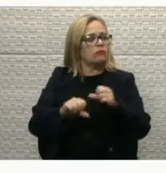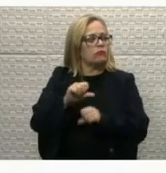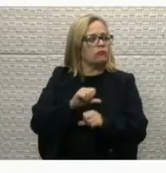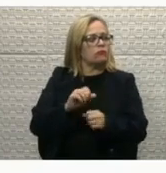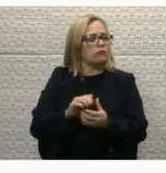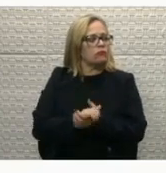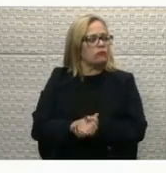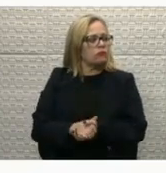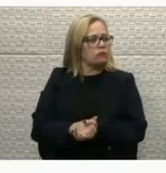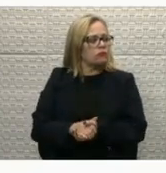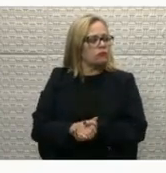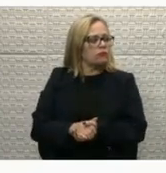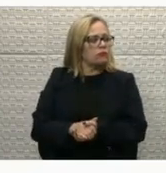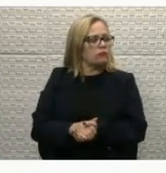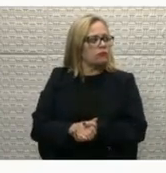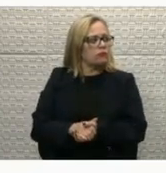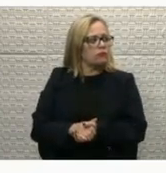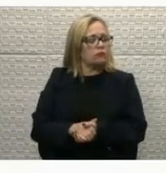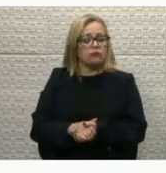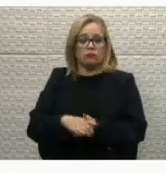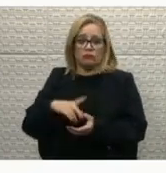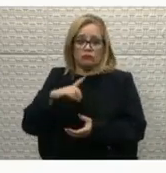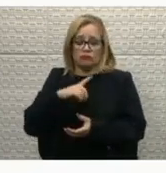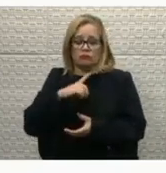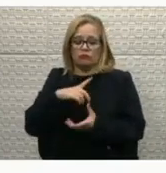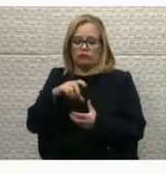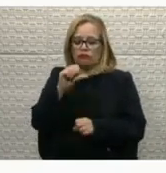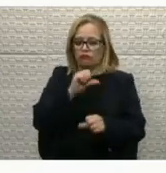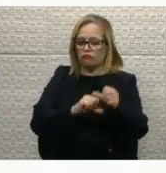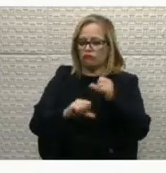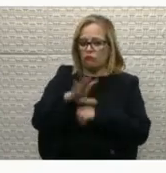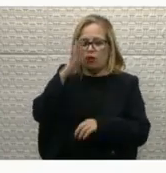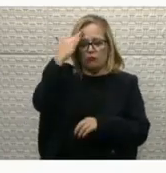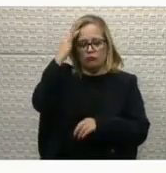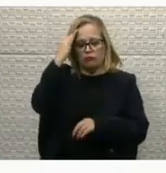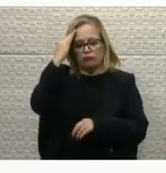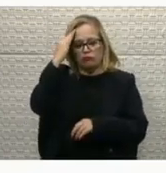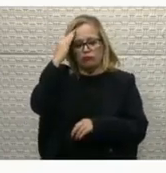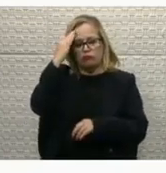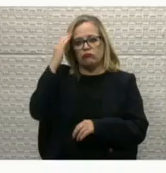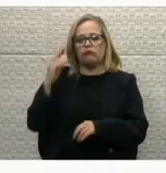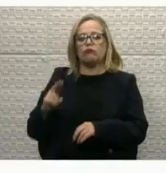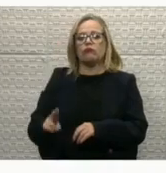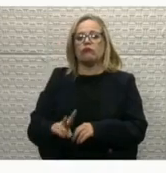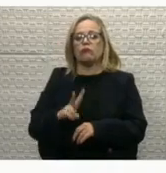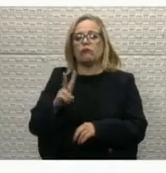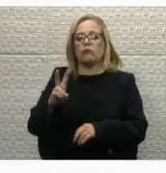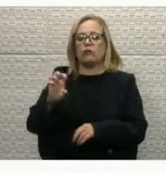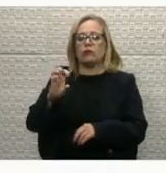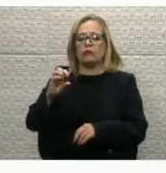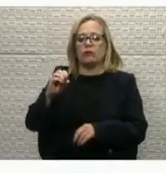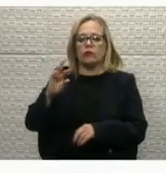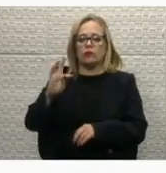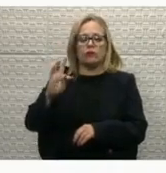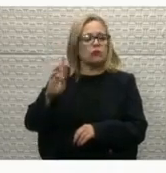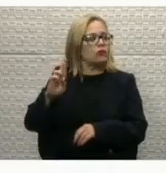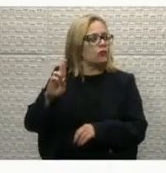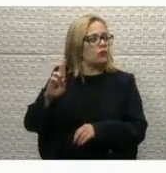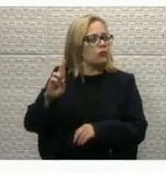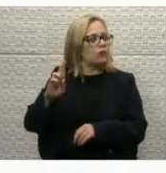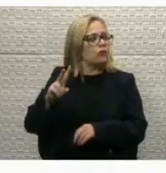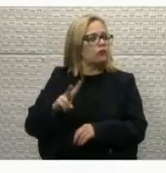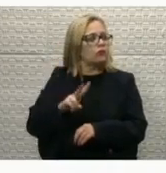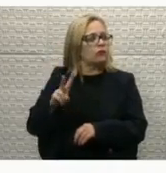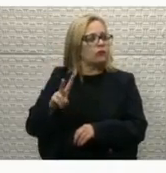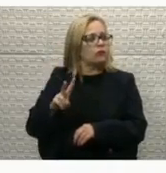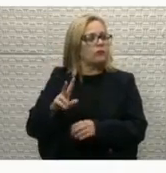que eu defino uma transformação sobre um vetor V como o produto da matriz pelo vetor.